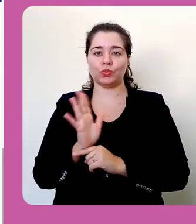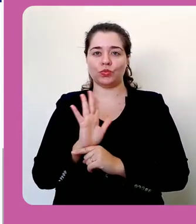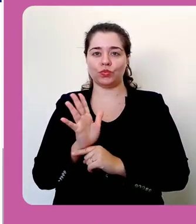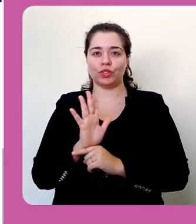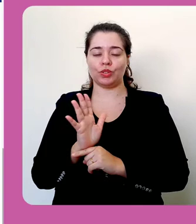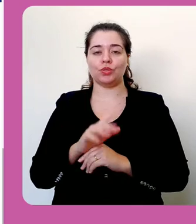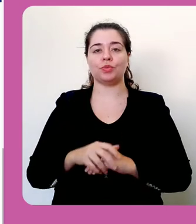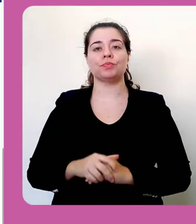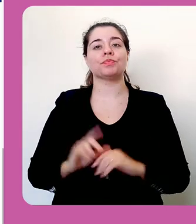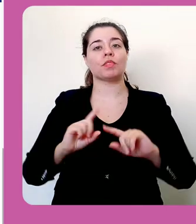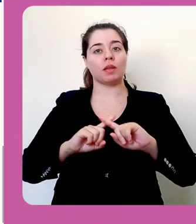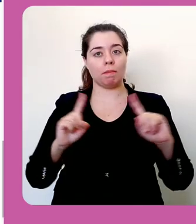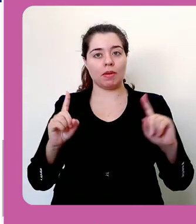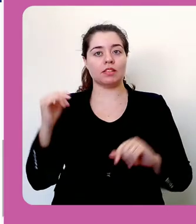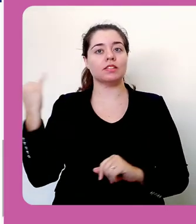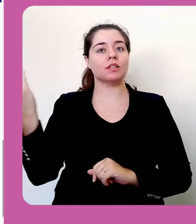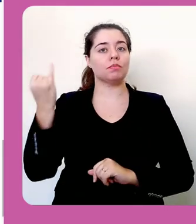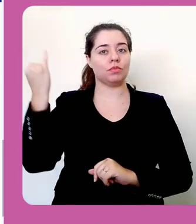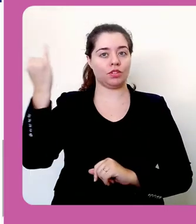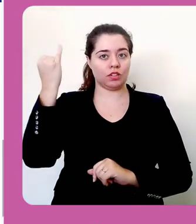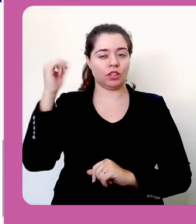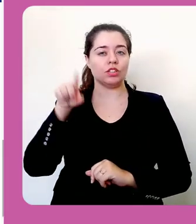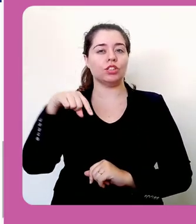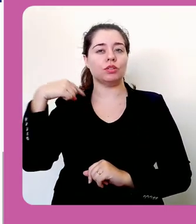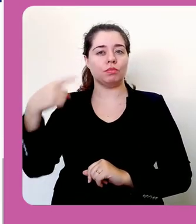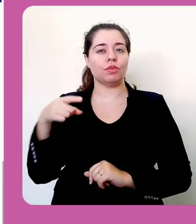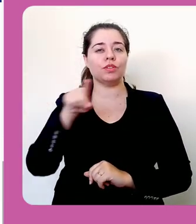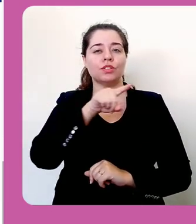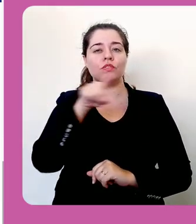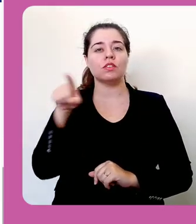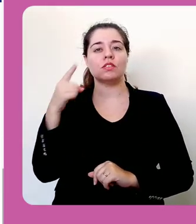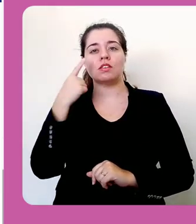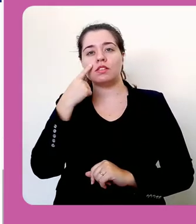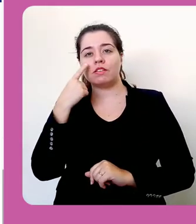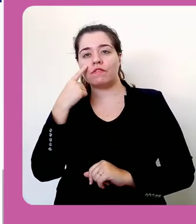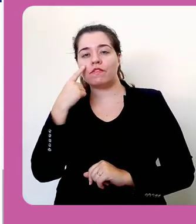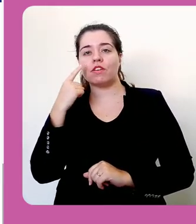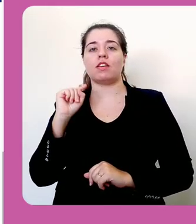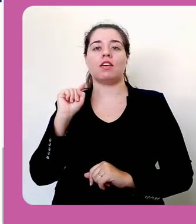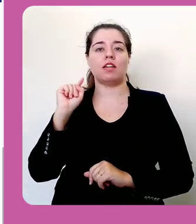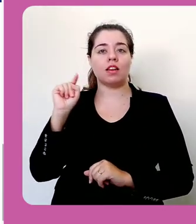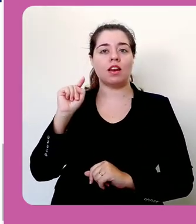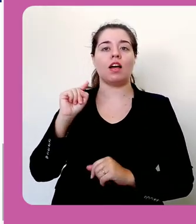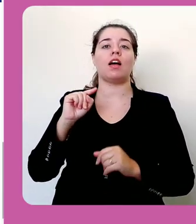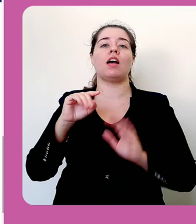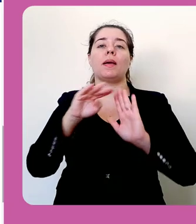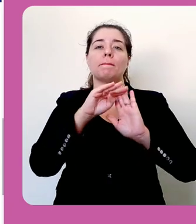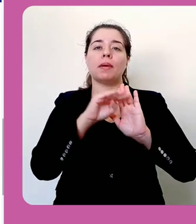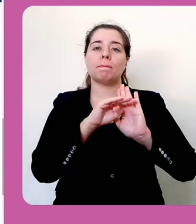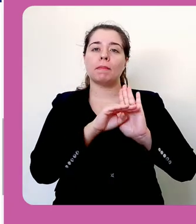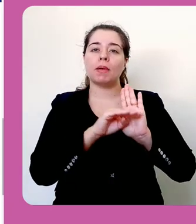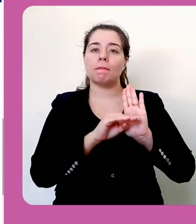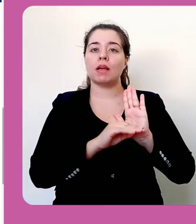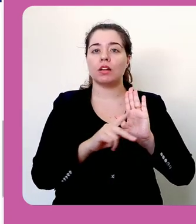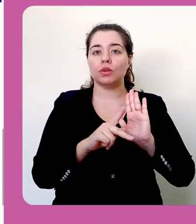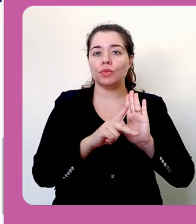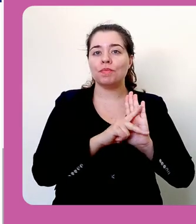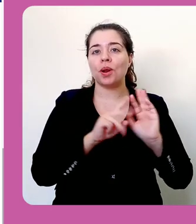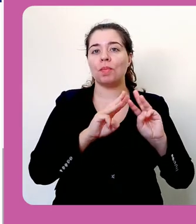na documentação do próprio Moodle, que te diz os passos e diz exatamente o que significa esse fluxo de avaliação. Tá